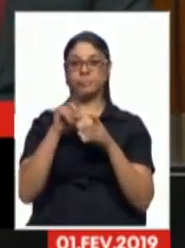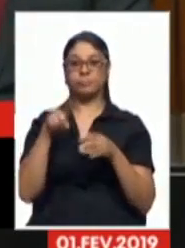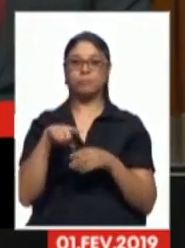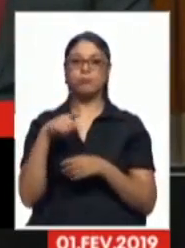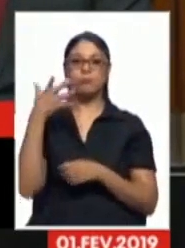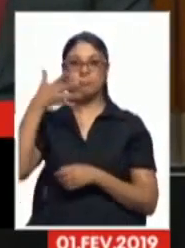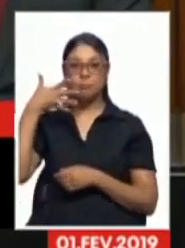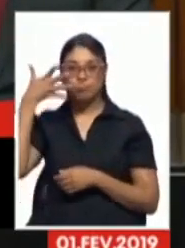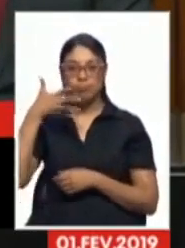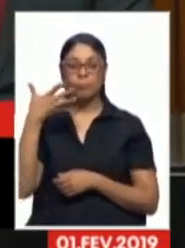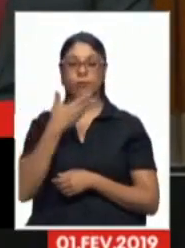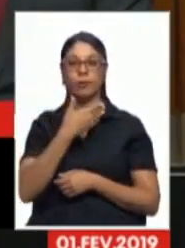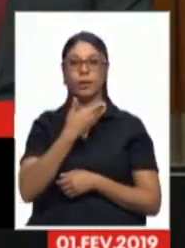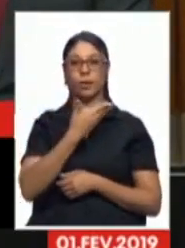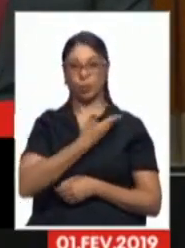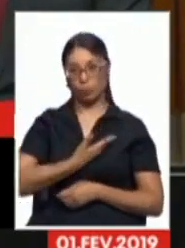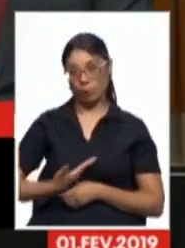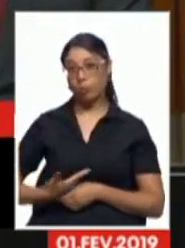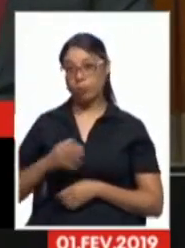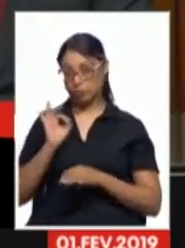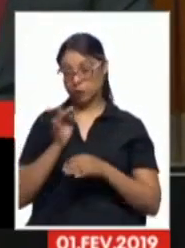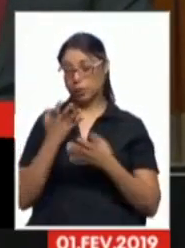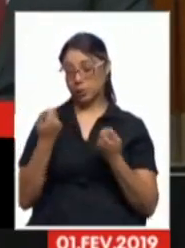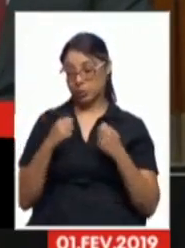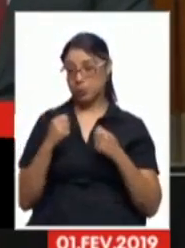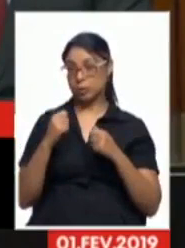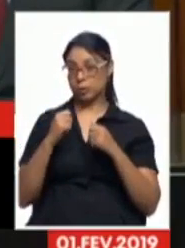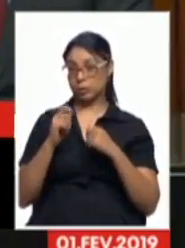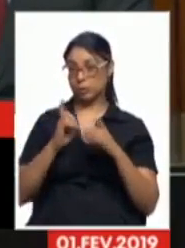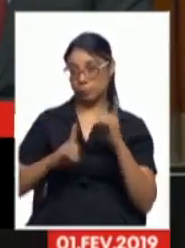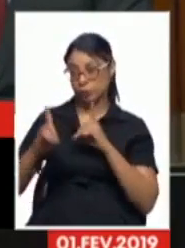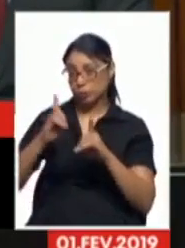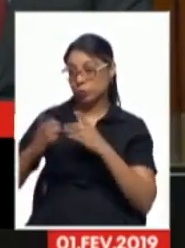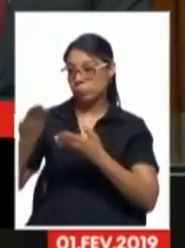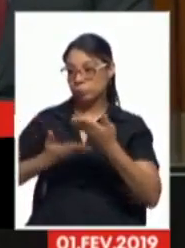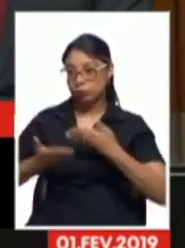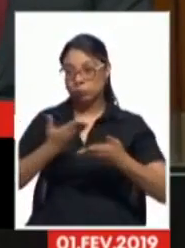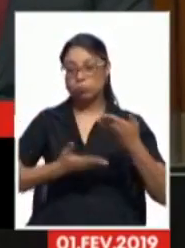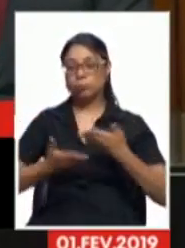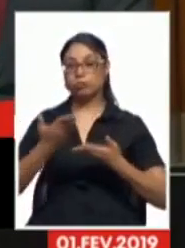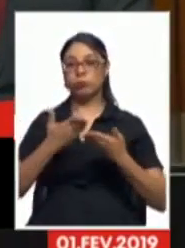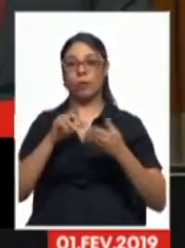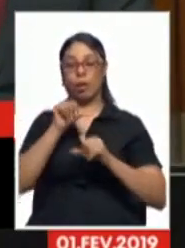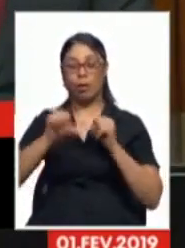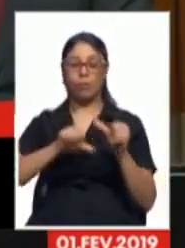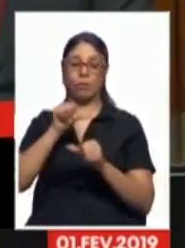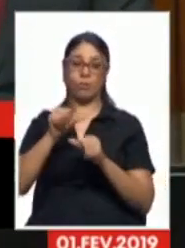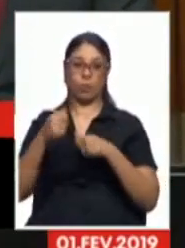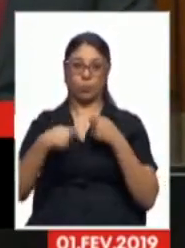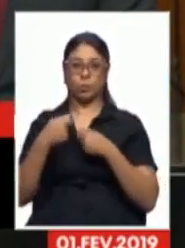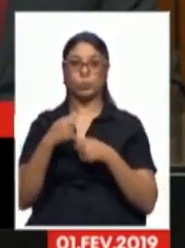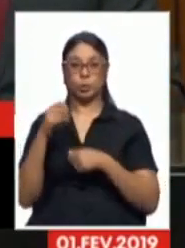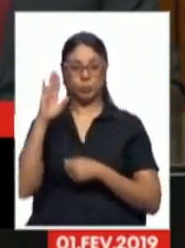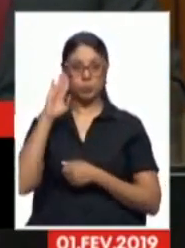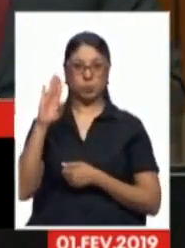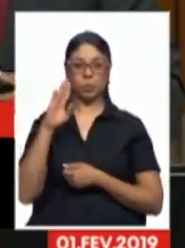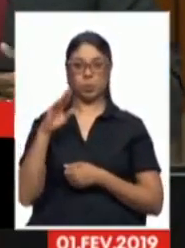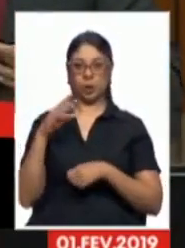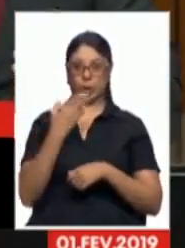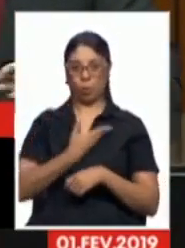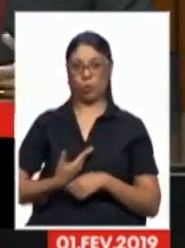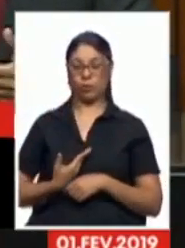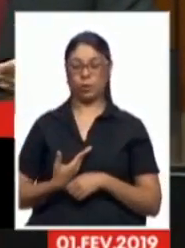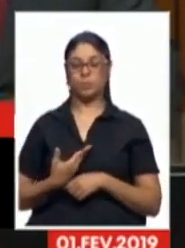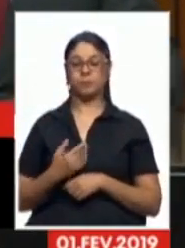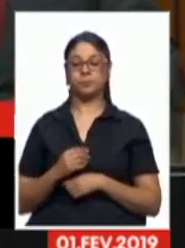mesmo de um apelo mesmo para um diálogo, para que exista a reforma administrativa, por exemplo, é uma necessidade inicial do governo dele. E a tendência é